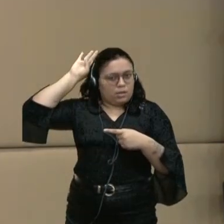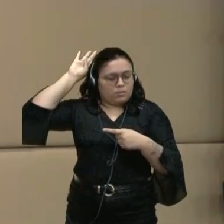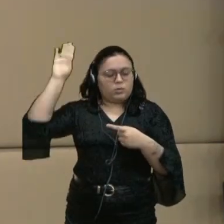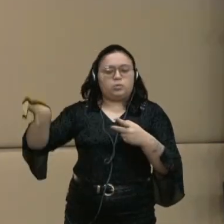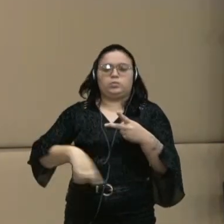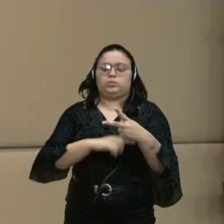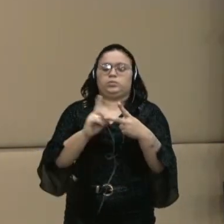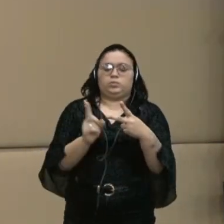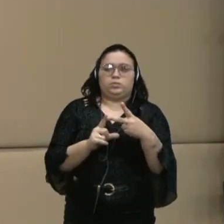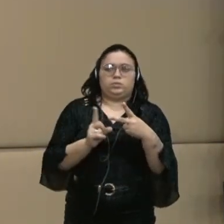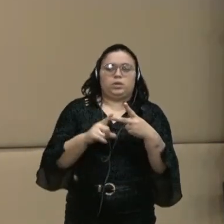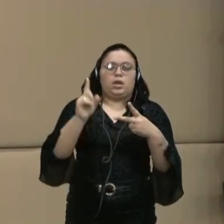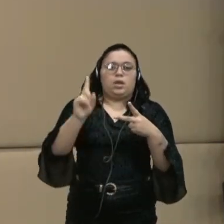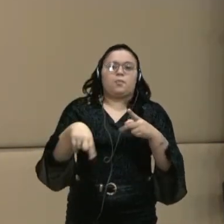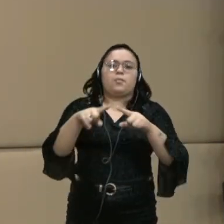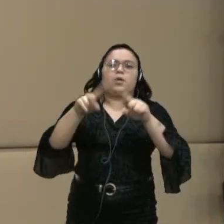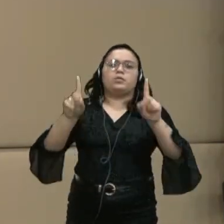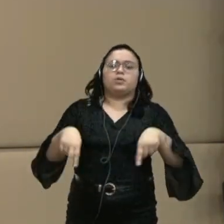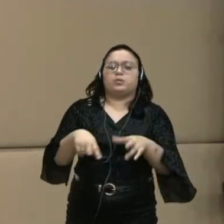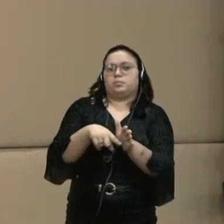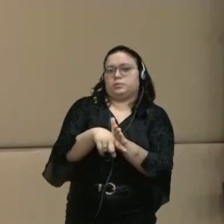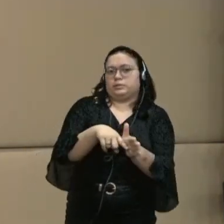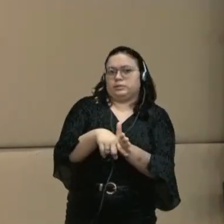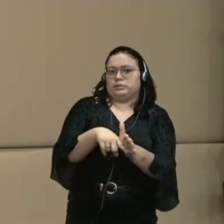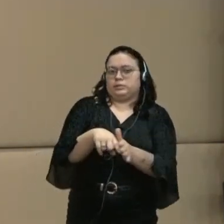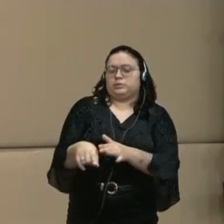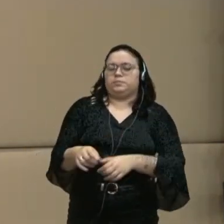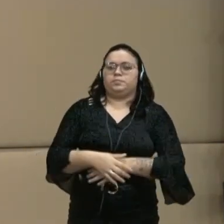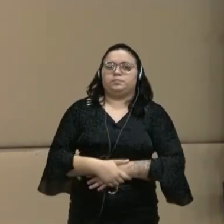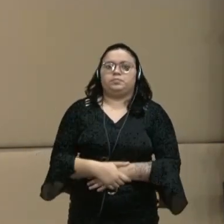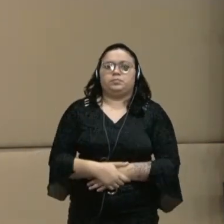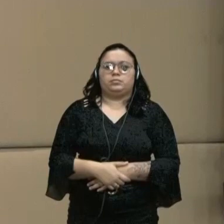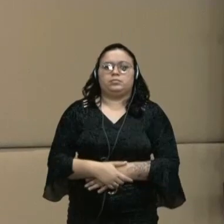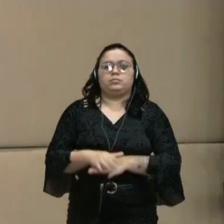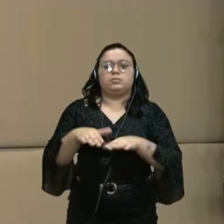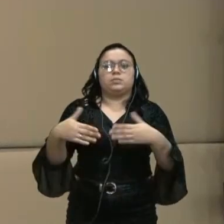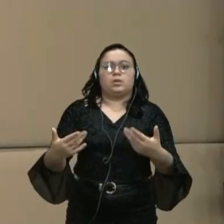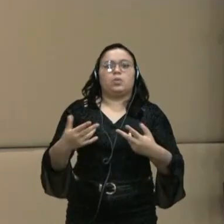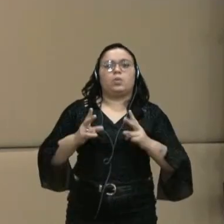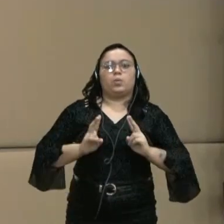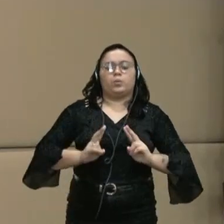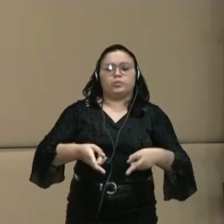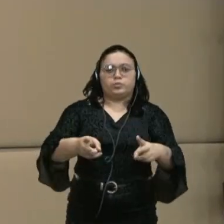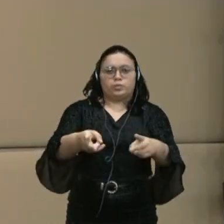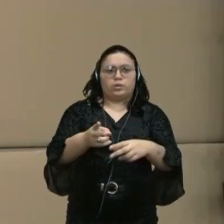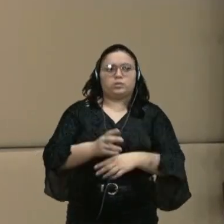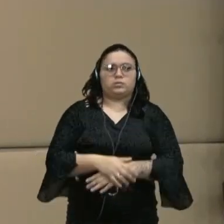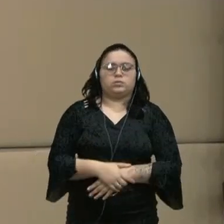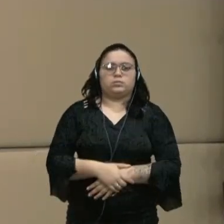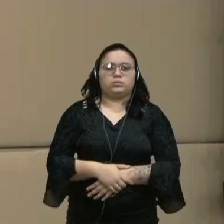segunda categoria foram projetos de pesquisa. Tá? Dando continuidade,